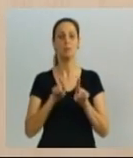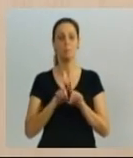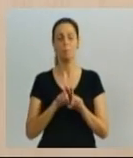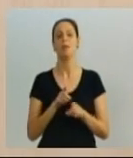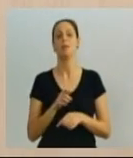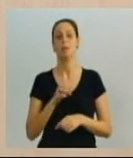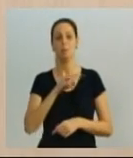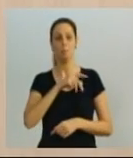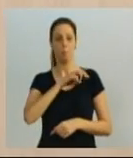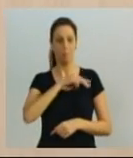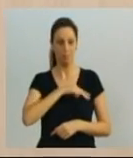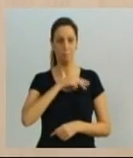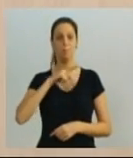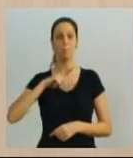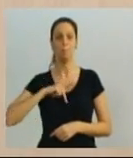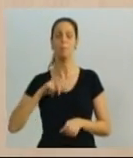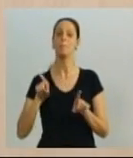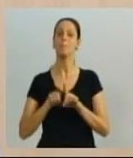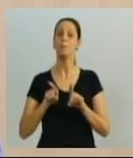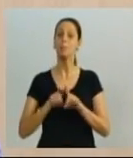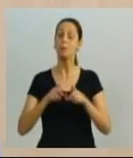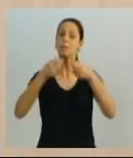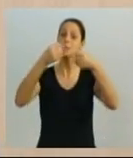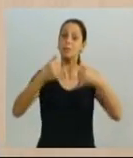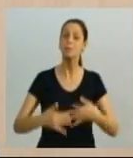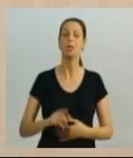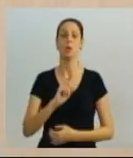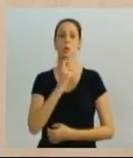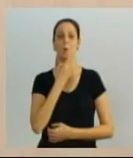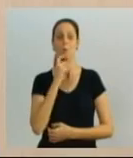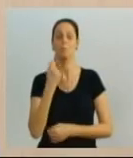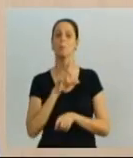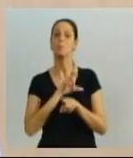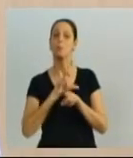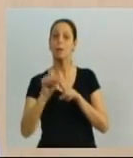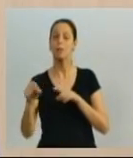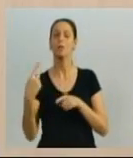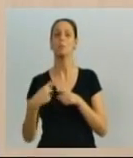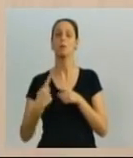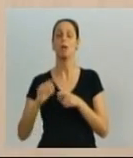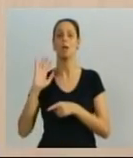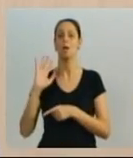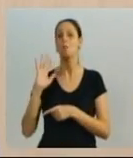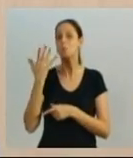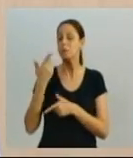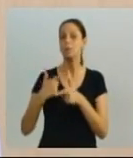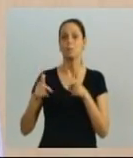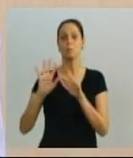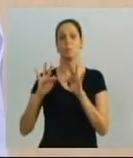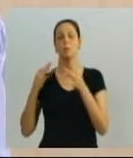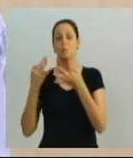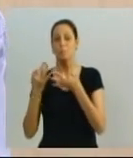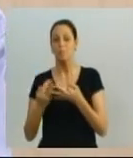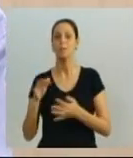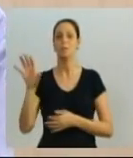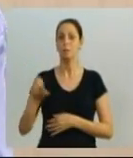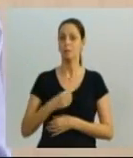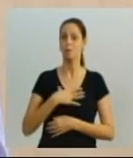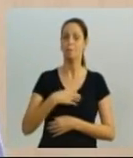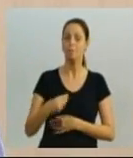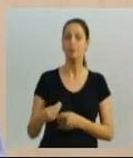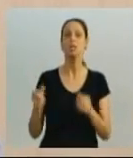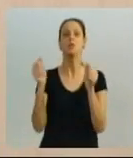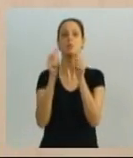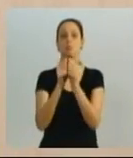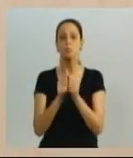eles. Esclarecer, para quem se apercebeu, o vereador Robinho teve que sair. Questões de família, filhos, ele foi obrigado a sair, e junto com o